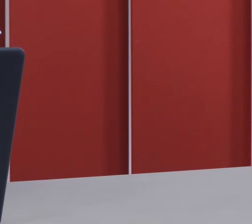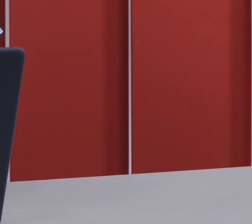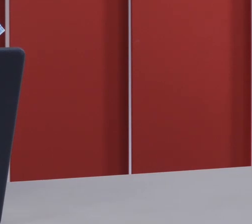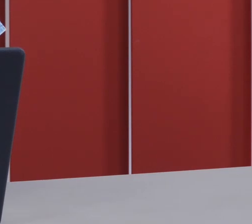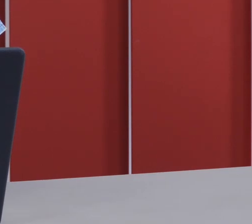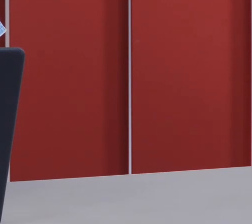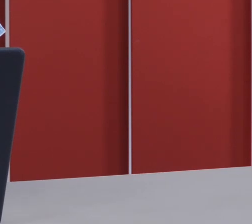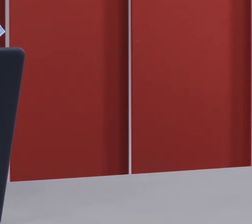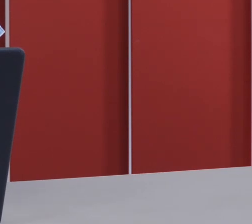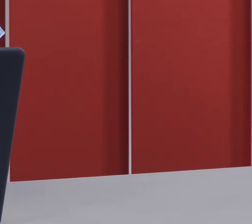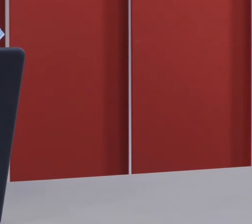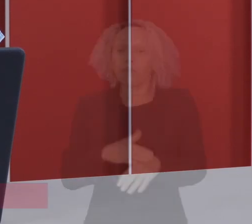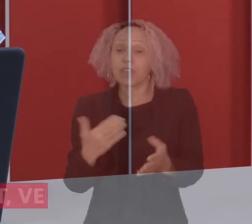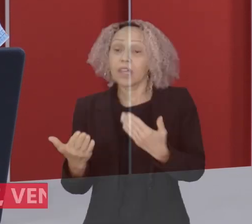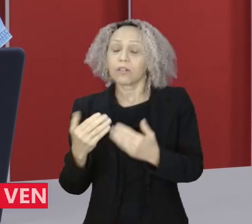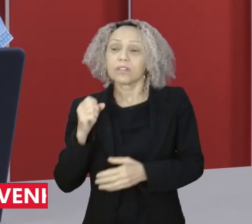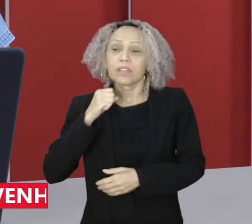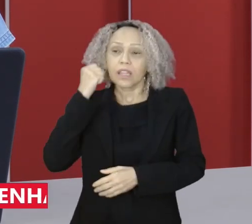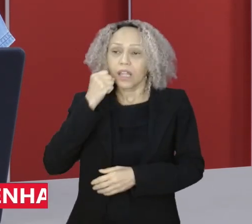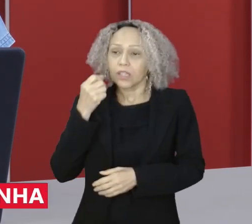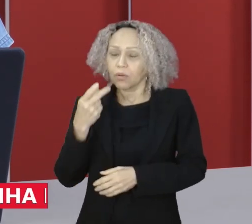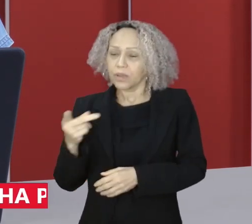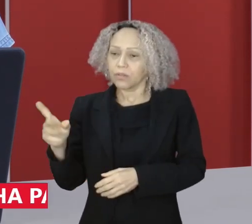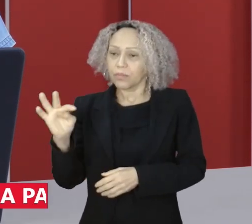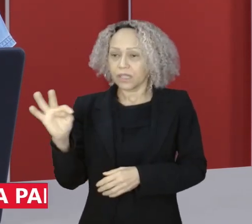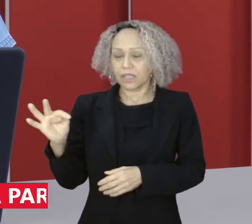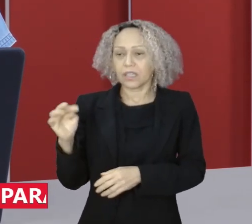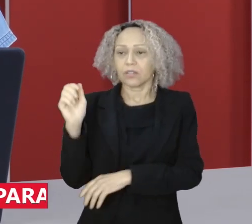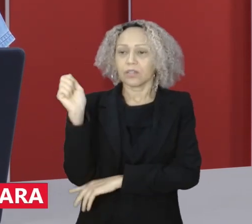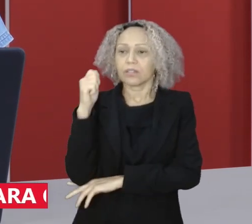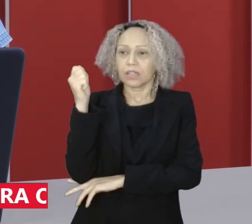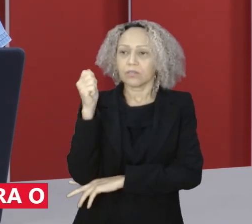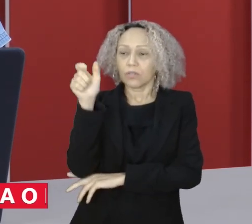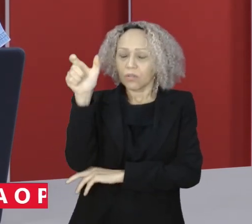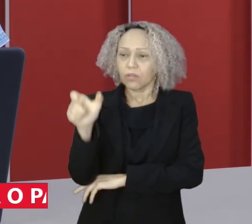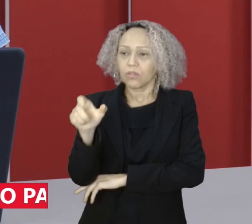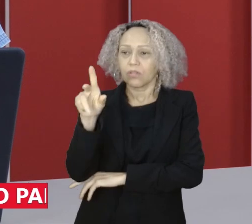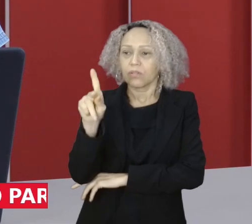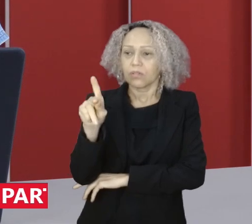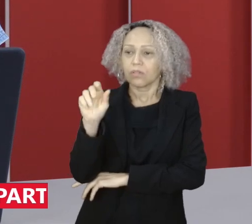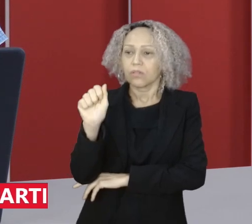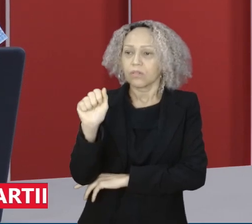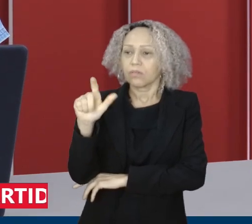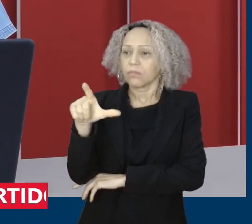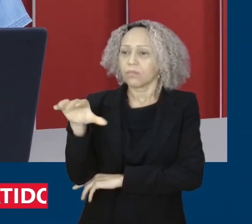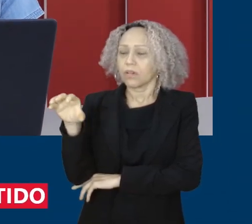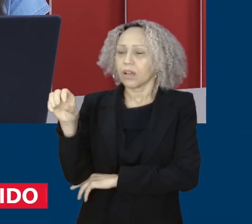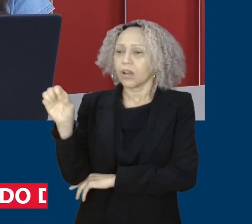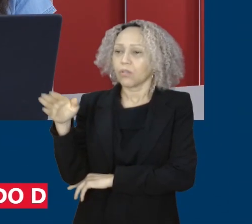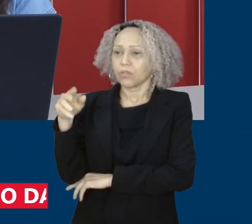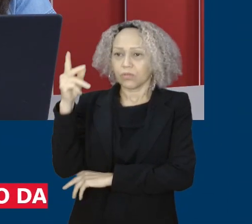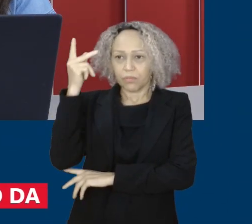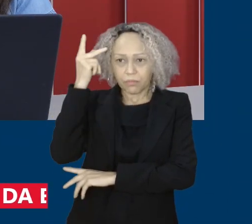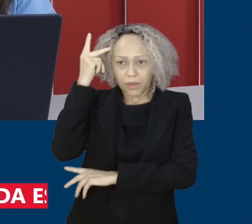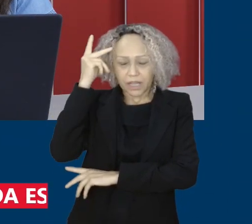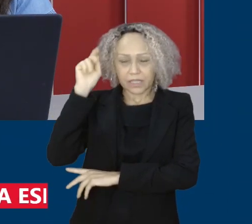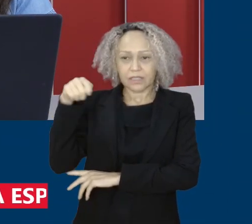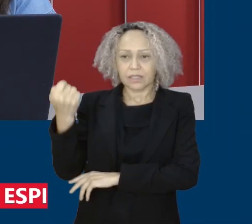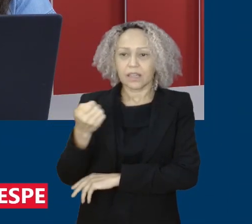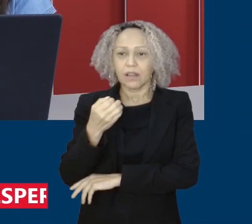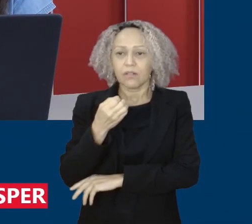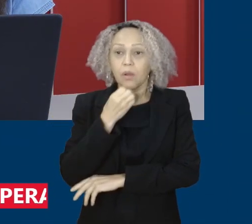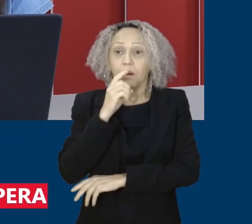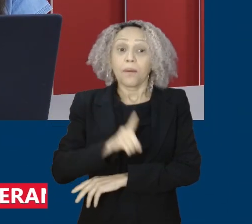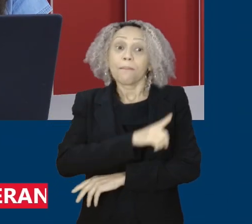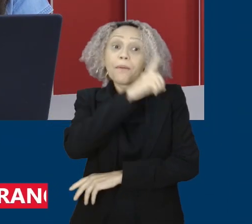Vamos conversar agora com o senador pelo PT do Rio Grande do Sul, Paulo Paim. Bom dia, senador. Bem-vindo.